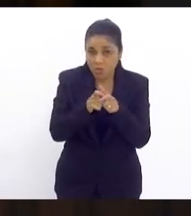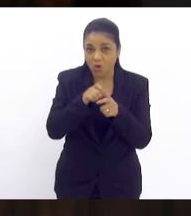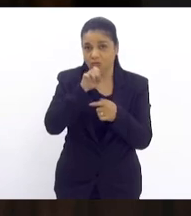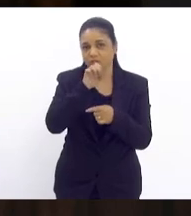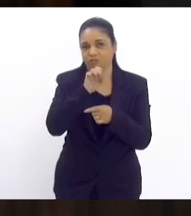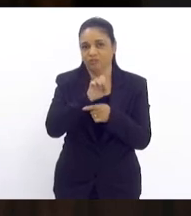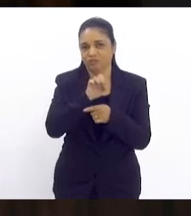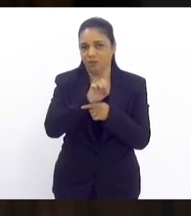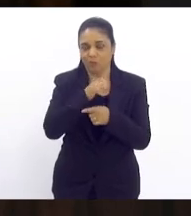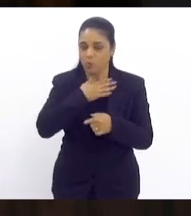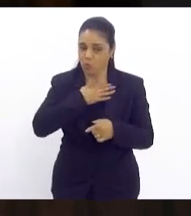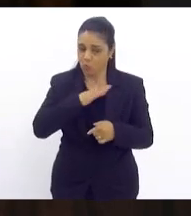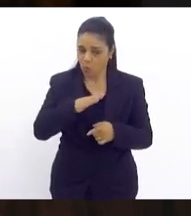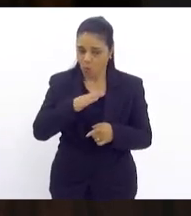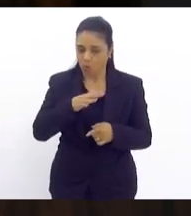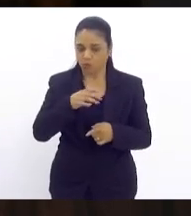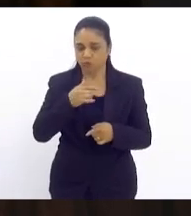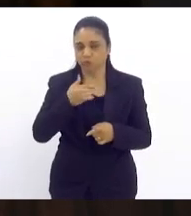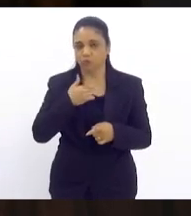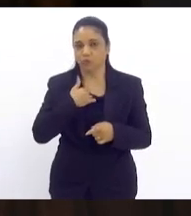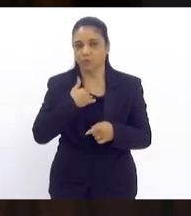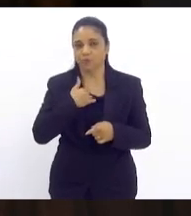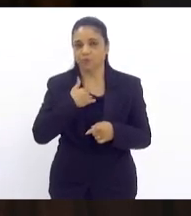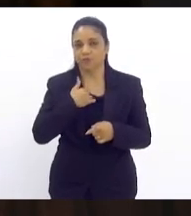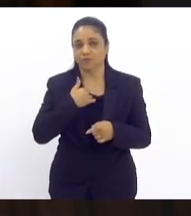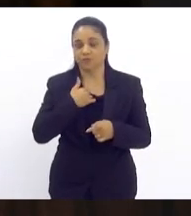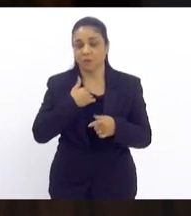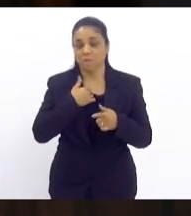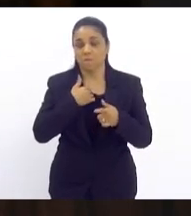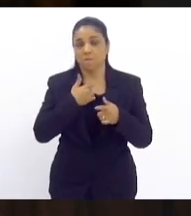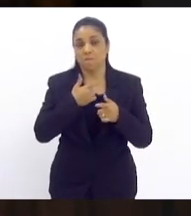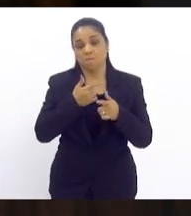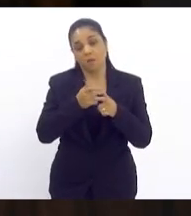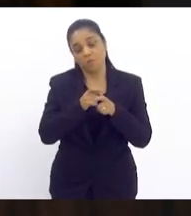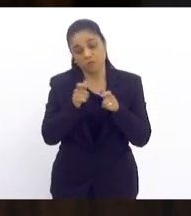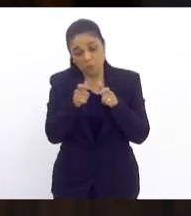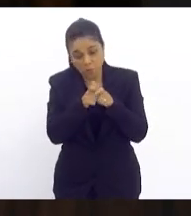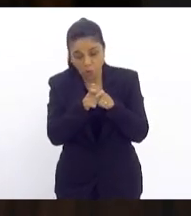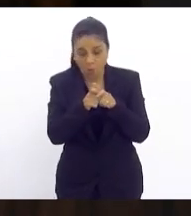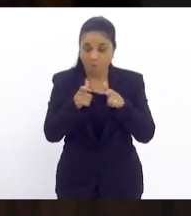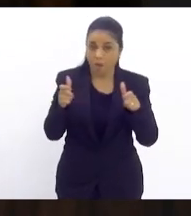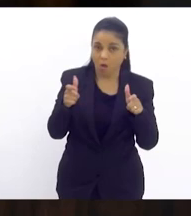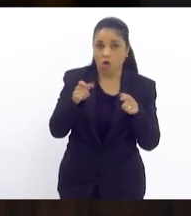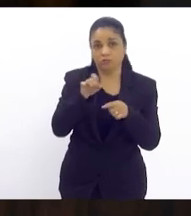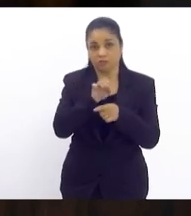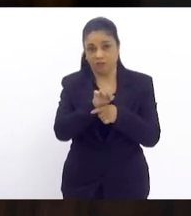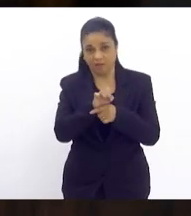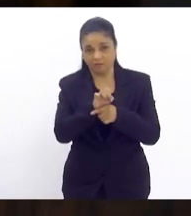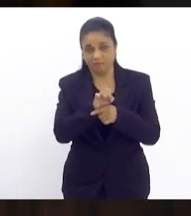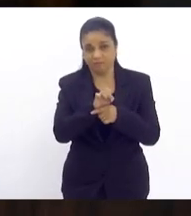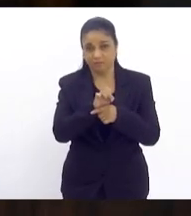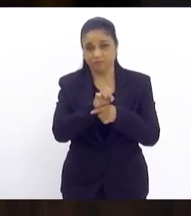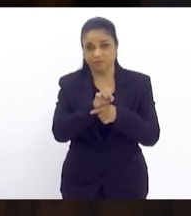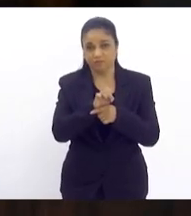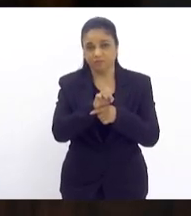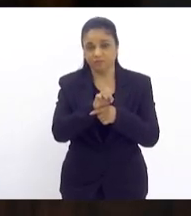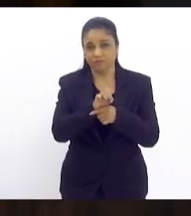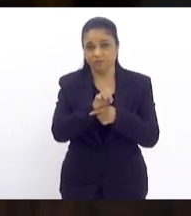eu não gosto de dizer que não há para mim em dimensão pode haver menor maior Mas é em